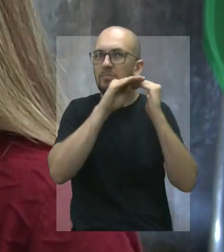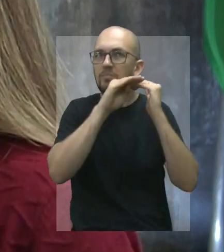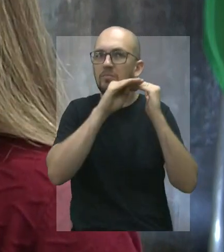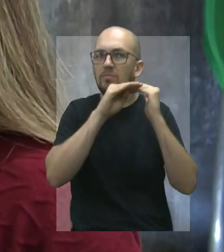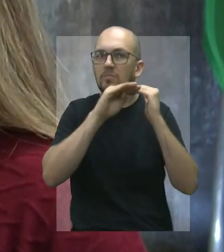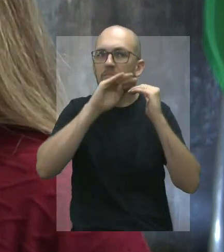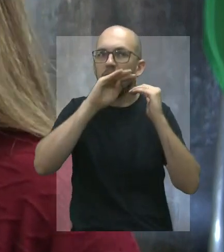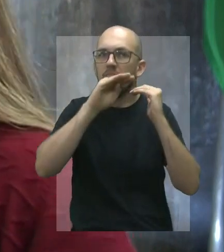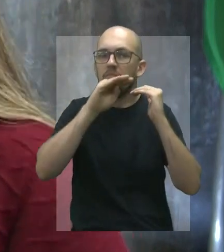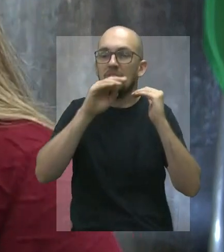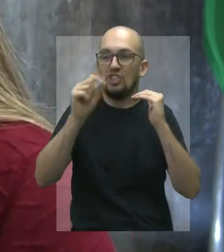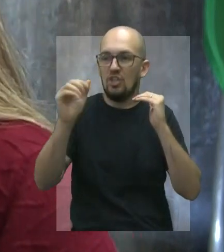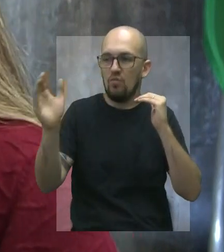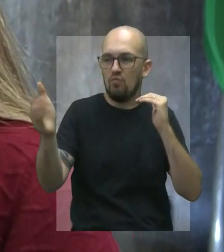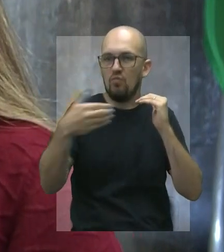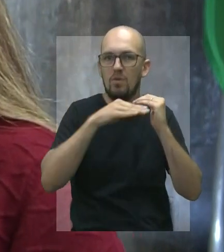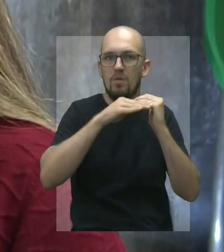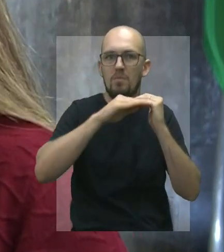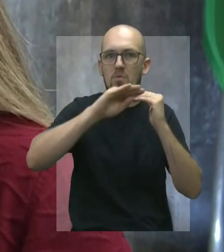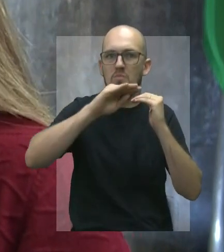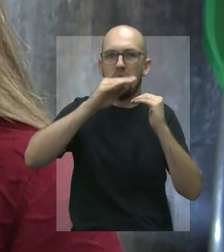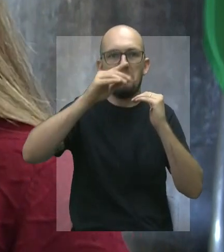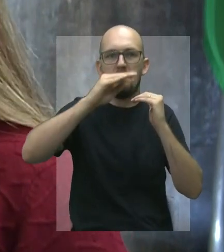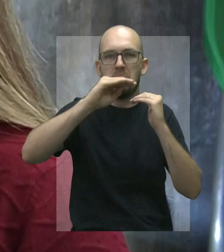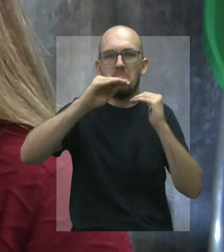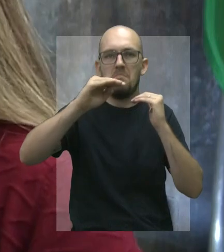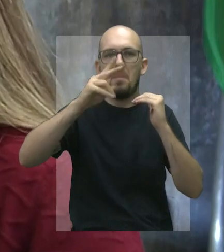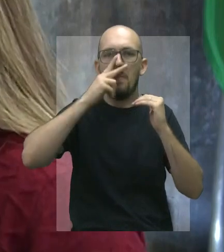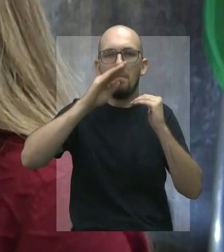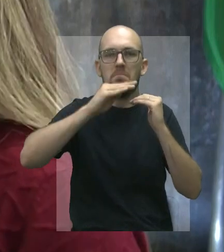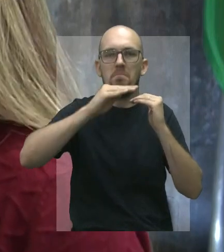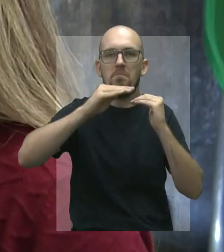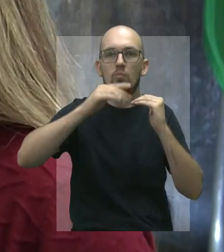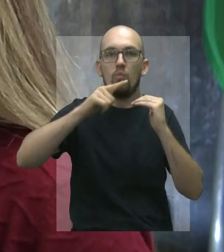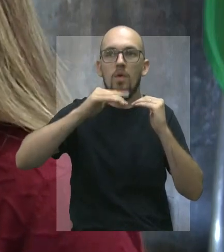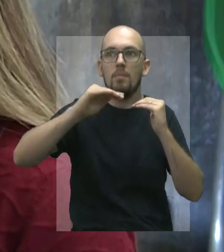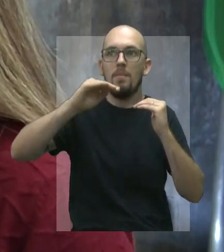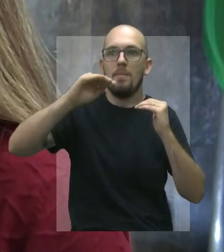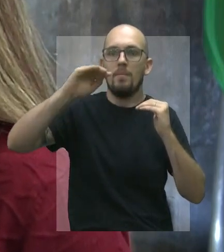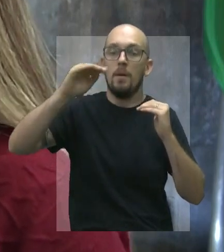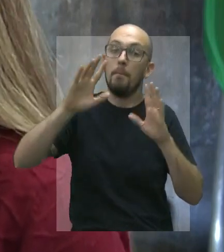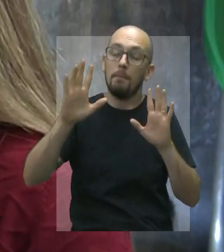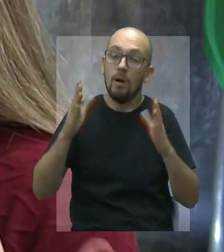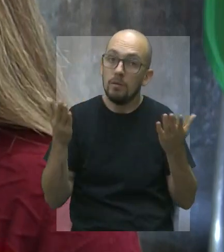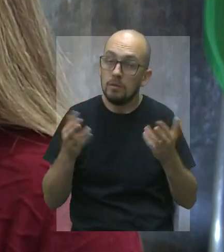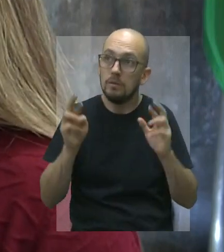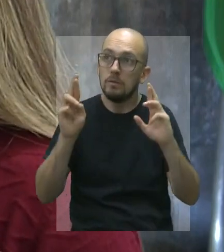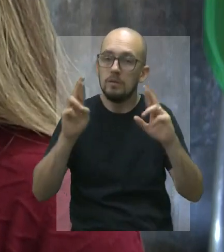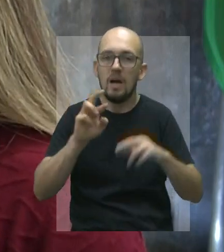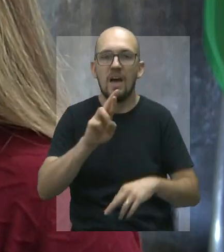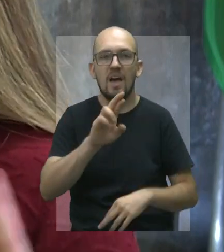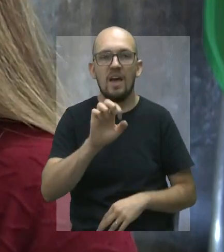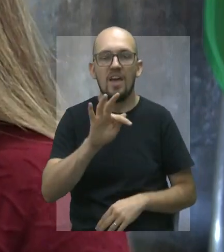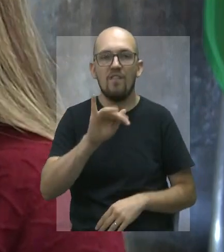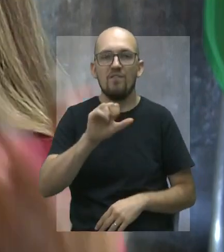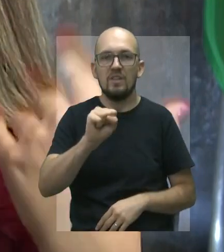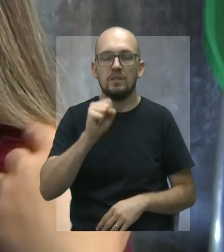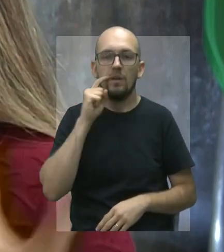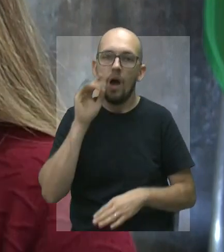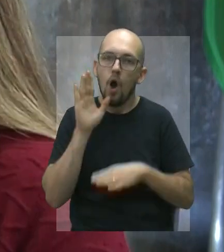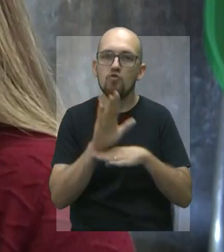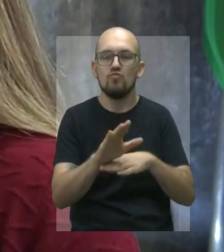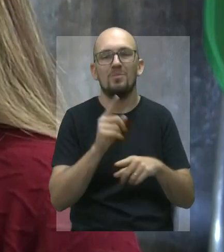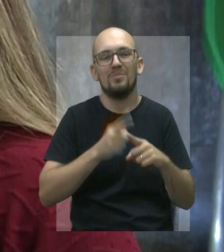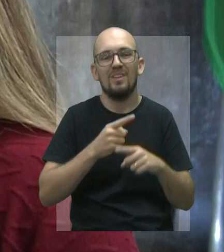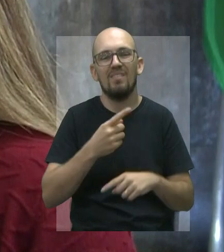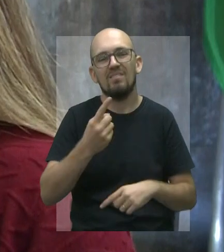crescimento da receita, assim, esse refis vem para dar uma ajudada aí nos custos de final de ano,